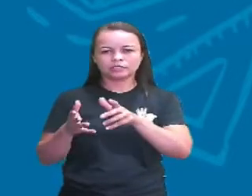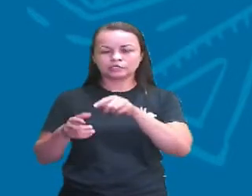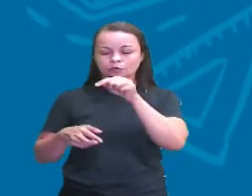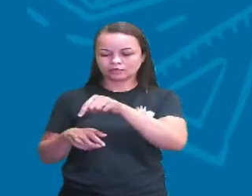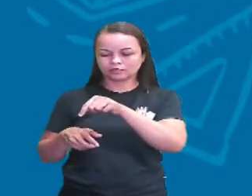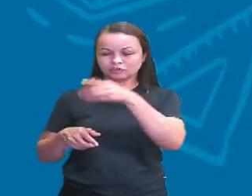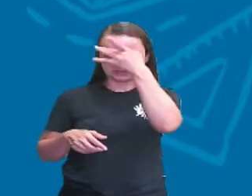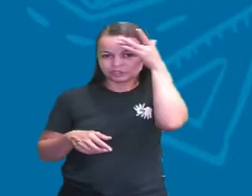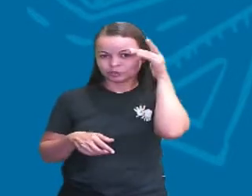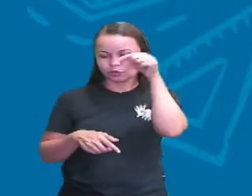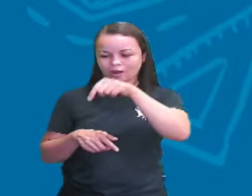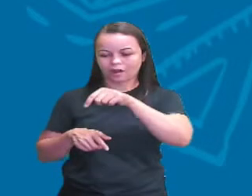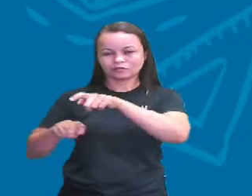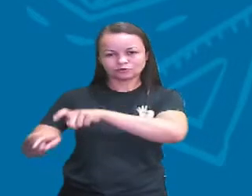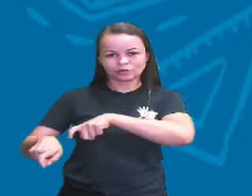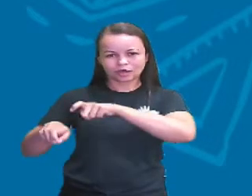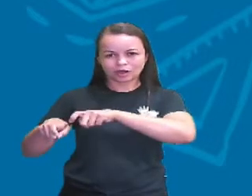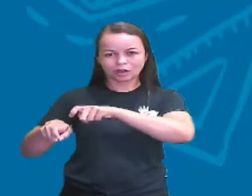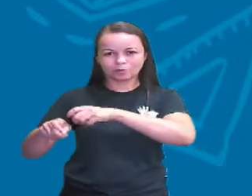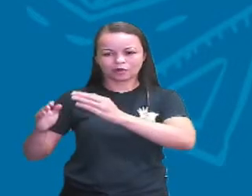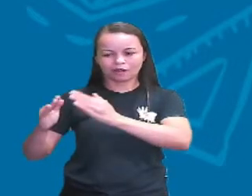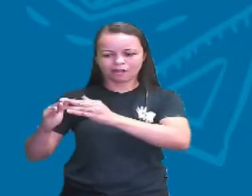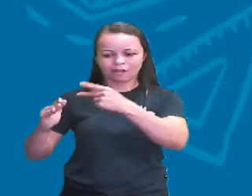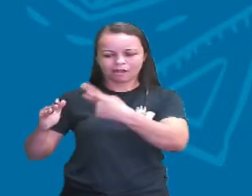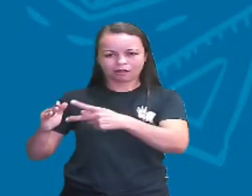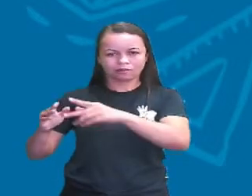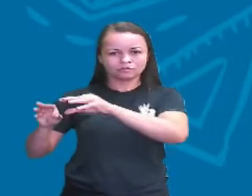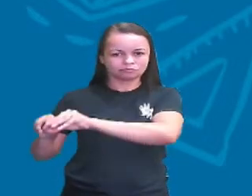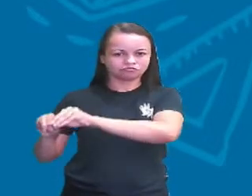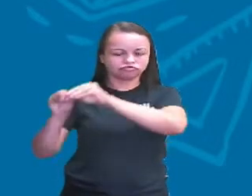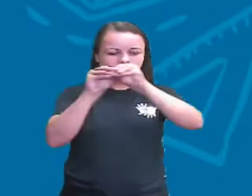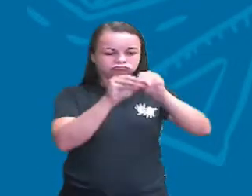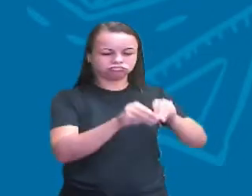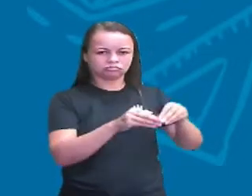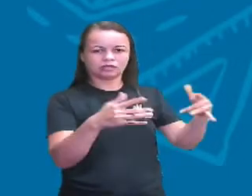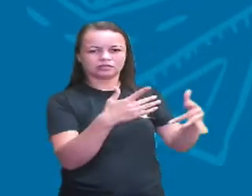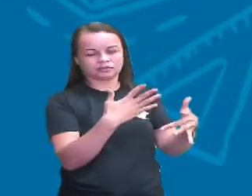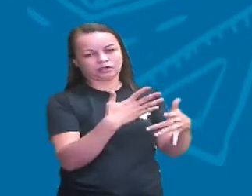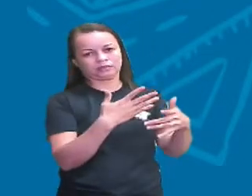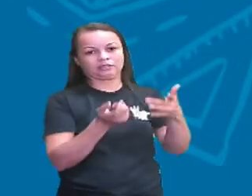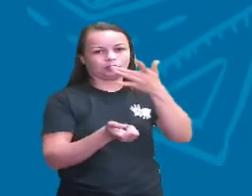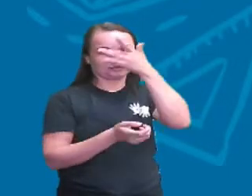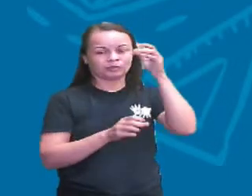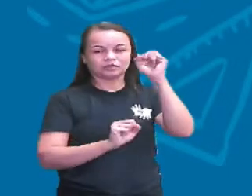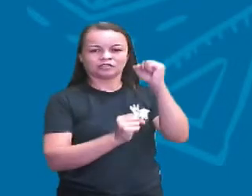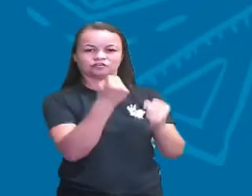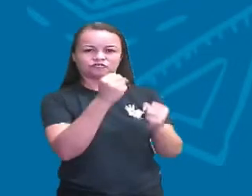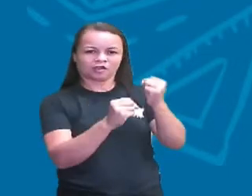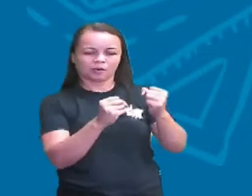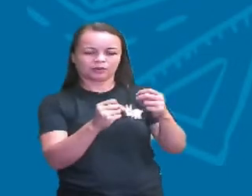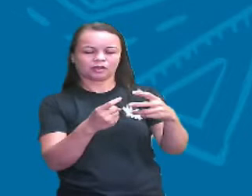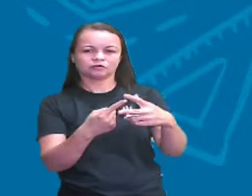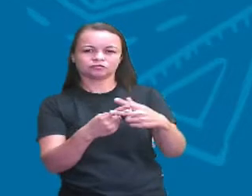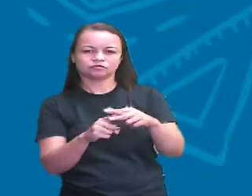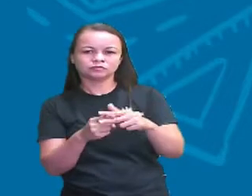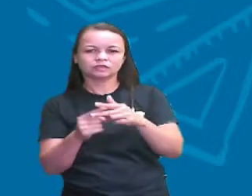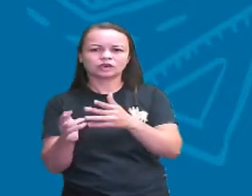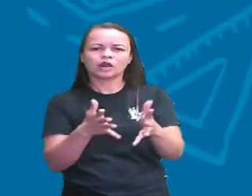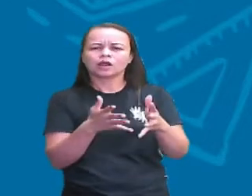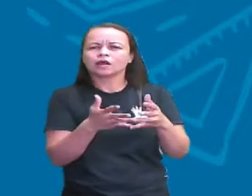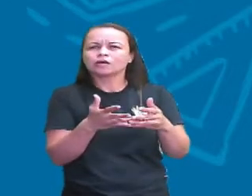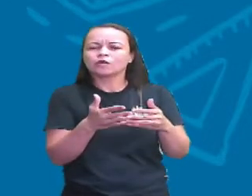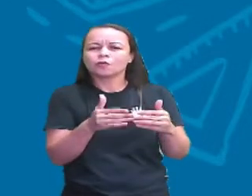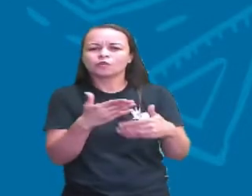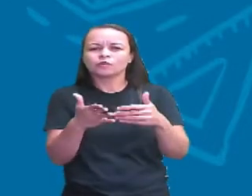As máquinas estavam começando a ser popularizadas nas fábricas. Isso quer dizer que as máquinas começaram